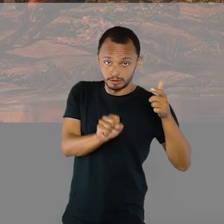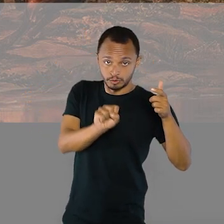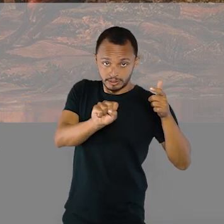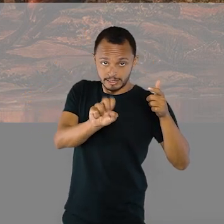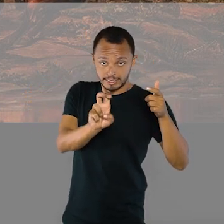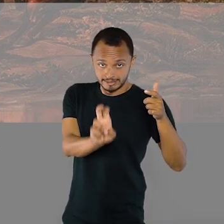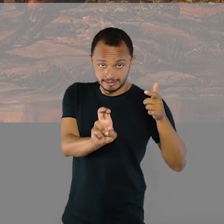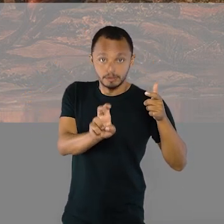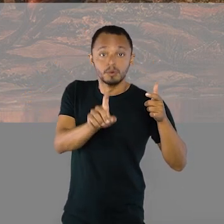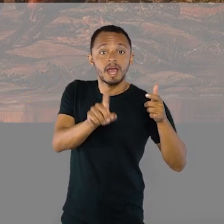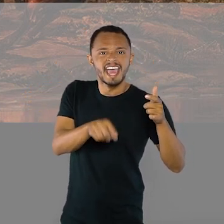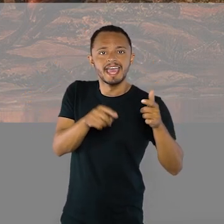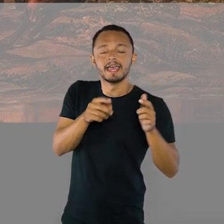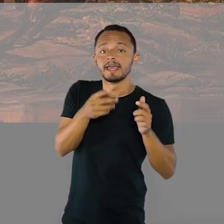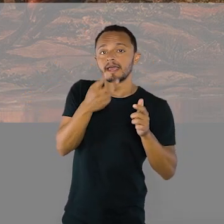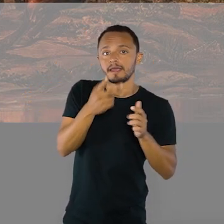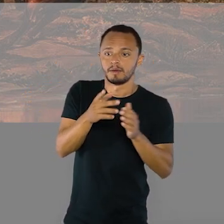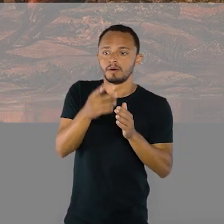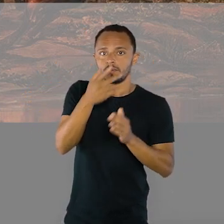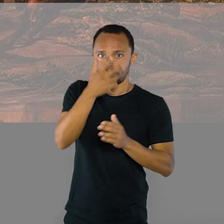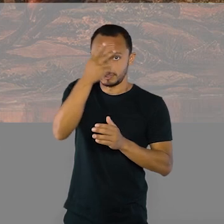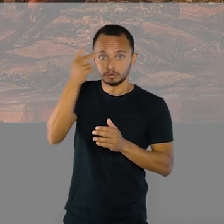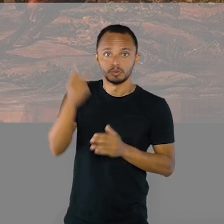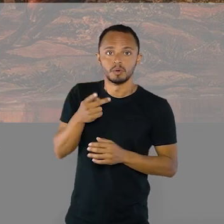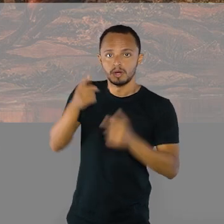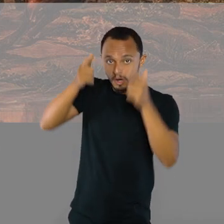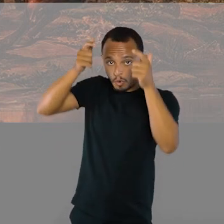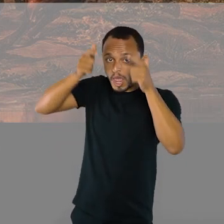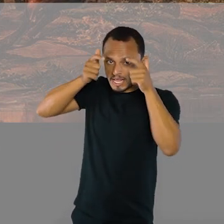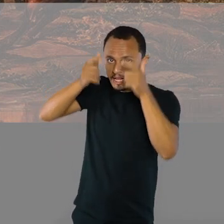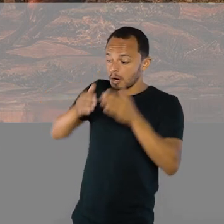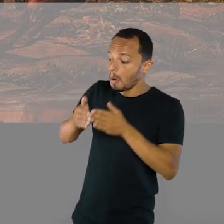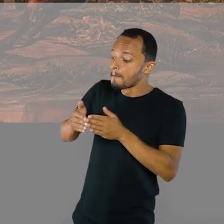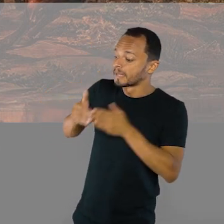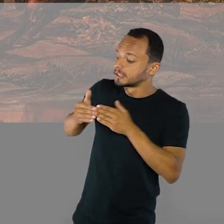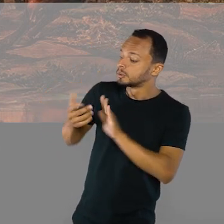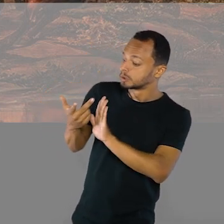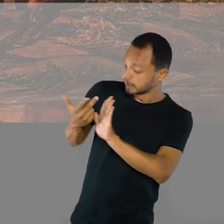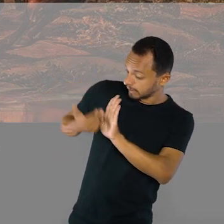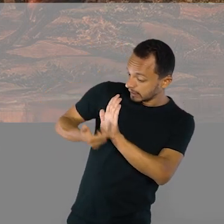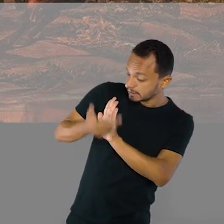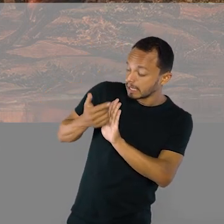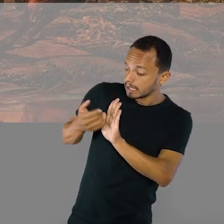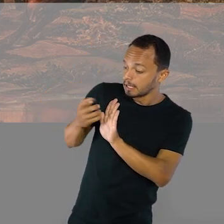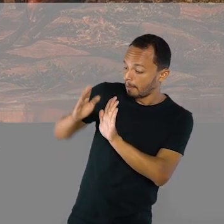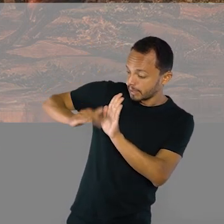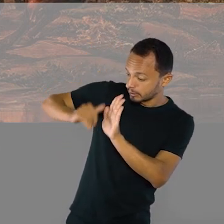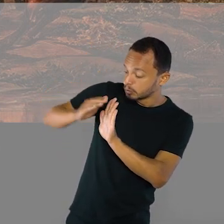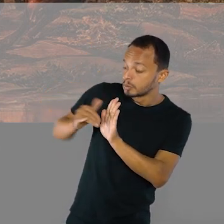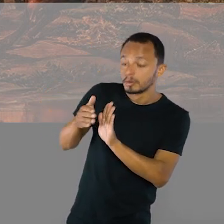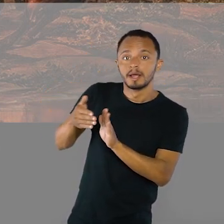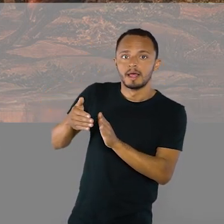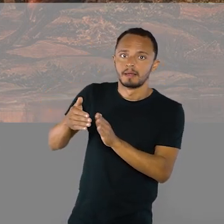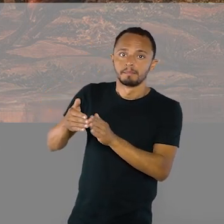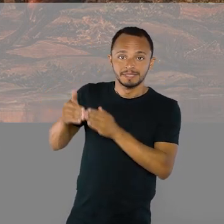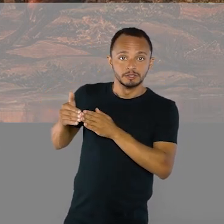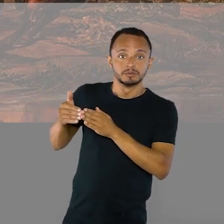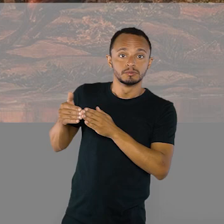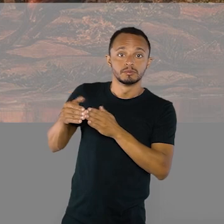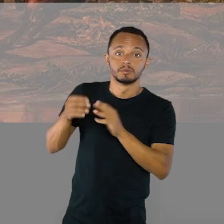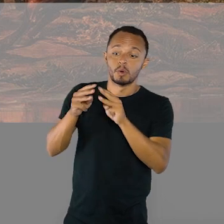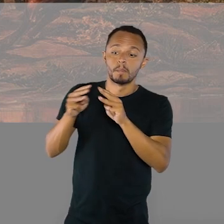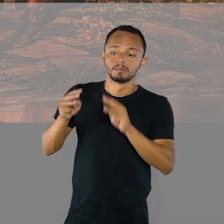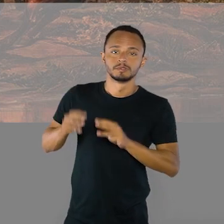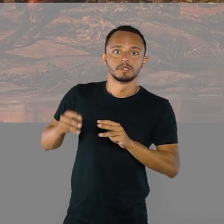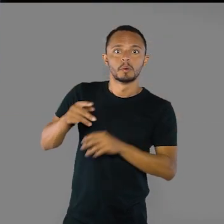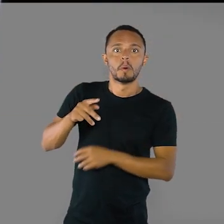1885, uma encomenda do Segundo Reinado e do Museu Imperial, do Museu Paulista.